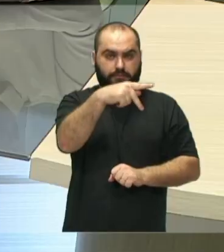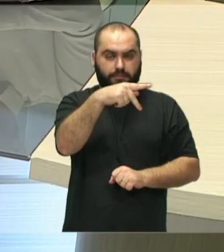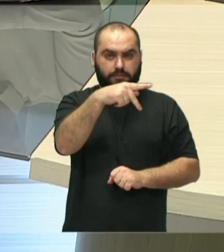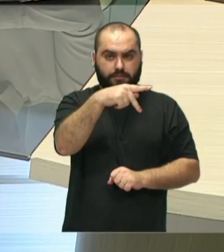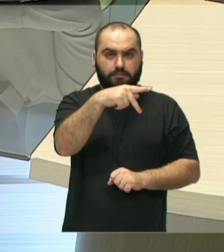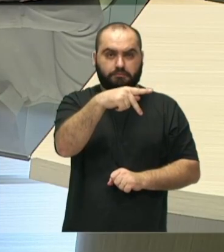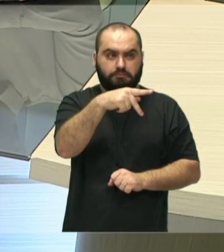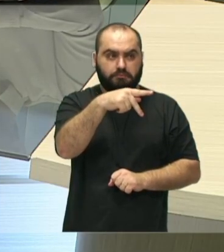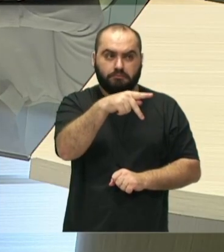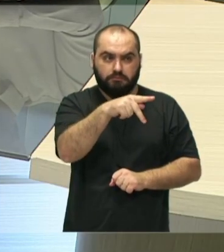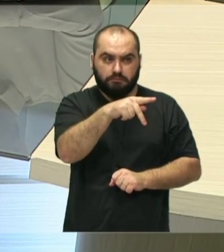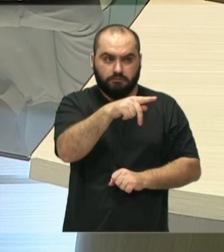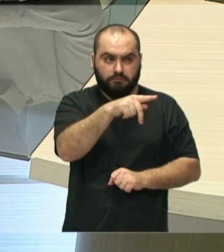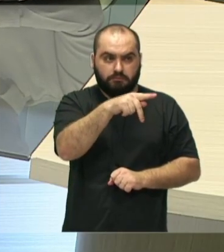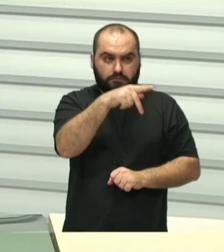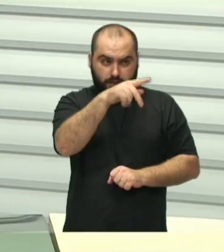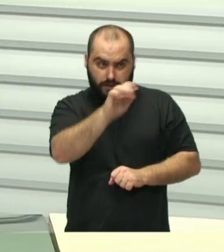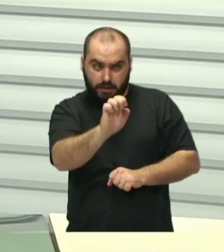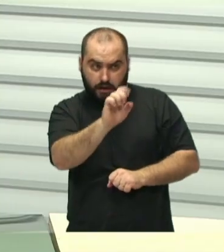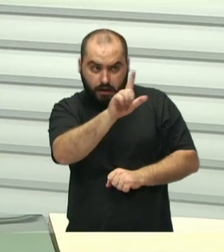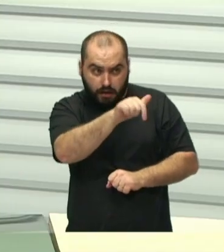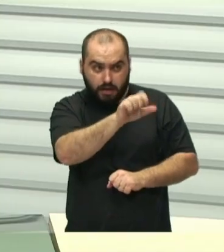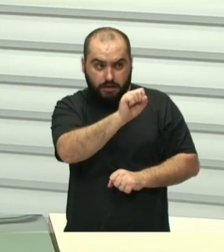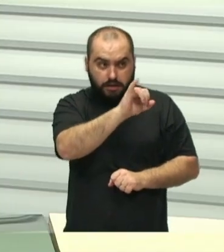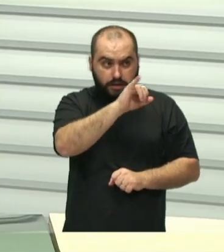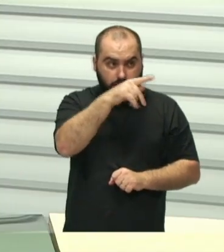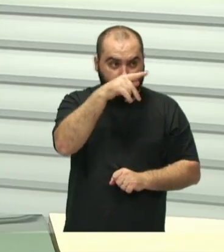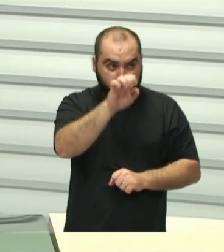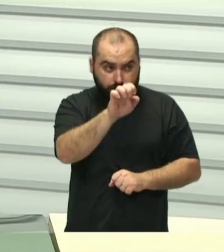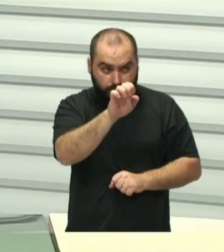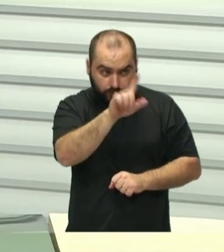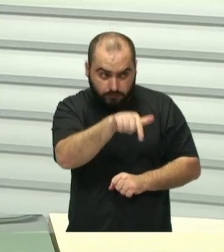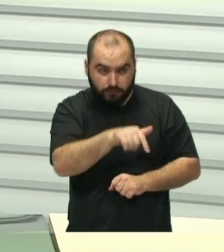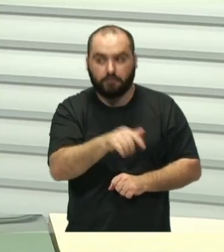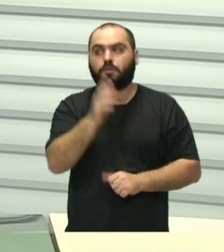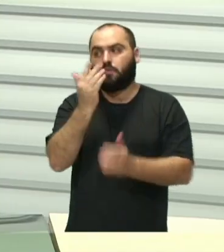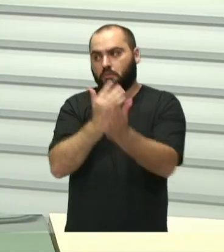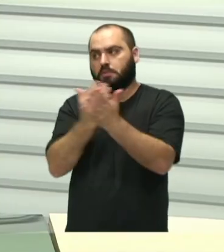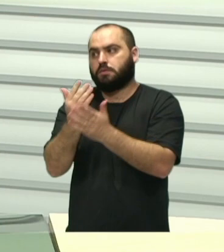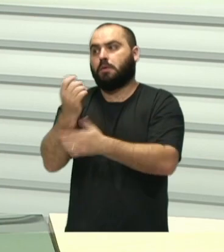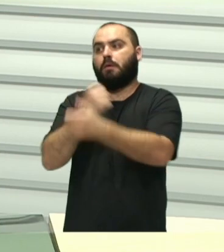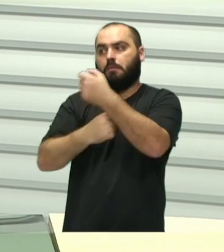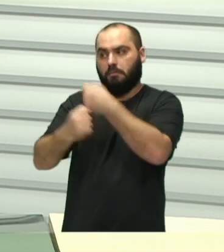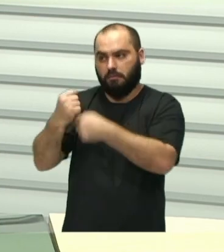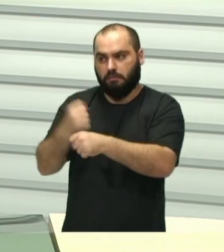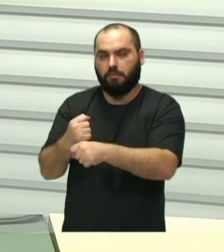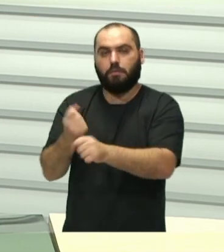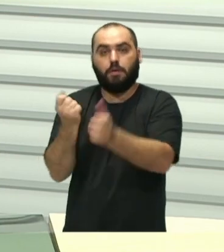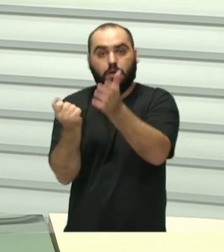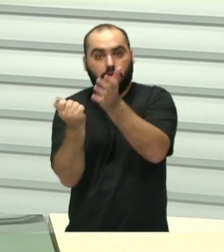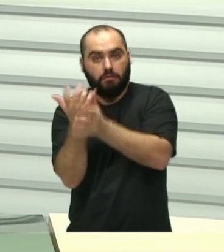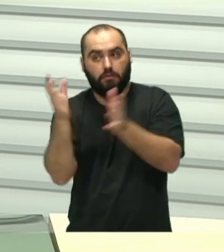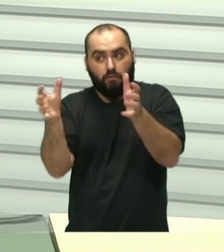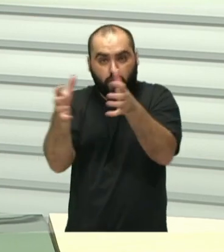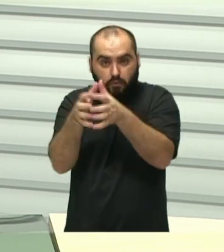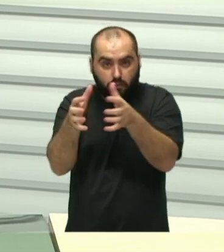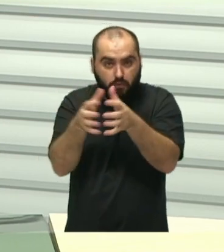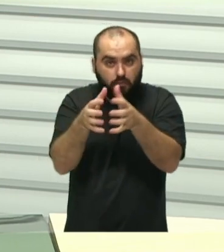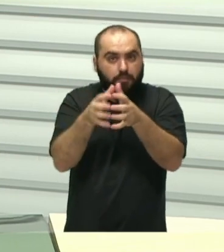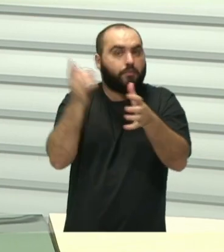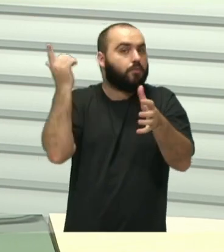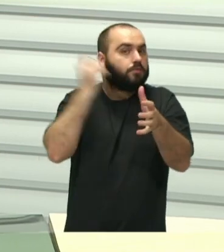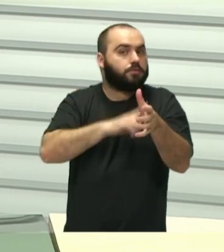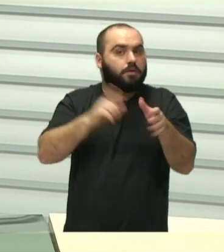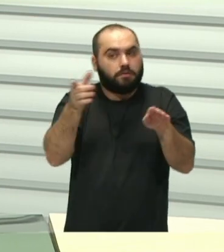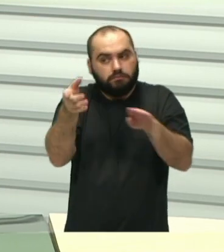SIM é um sistema ele começou ano passado foi criado os grupos que são multiplicadores é para que a gente possa orientar